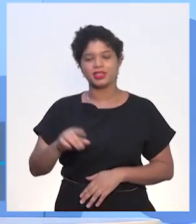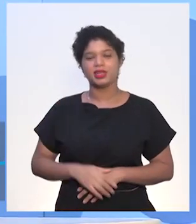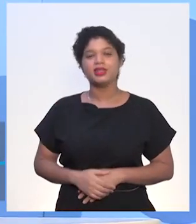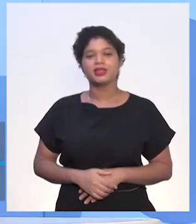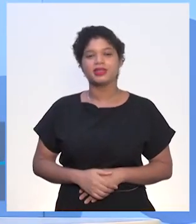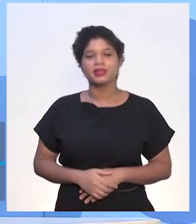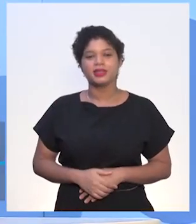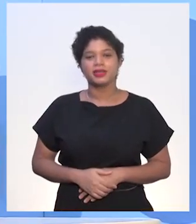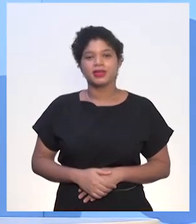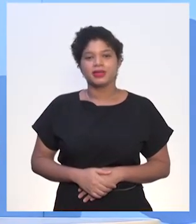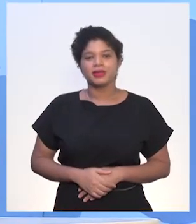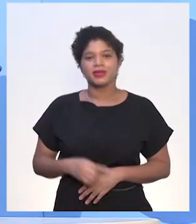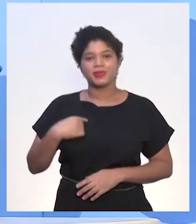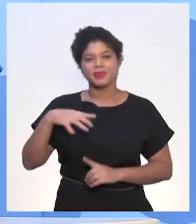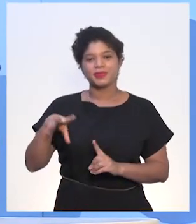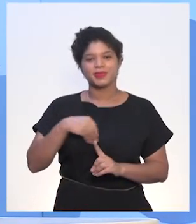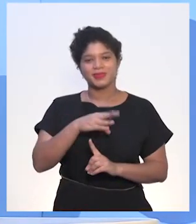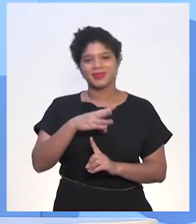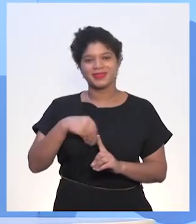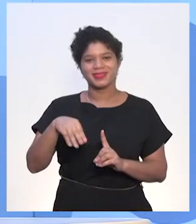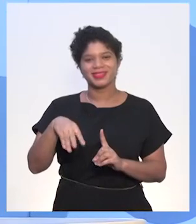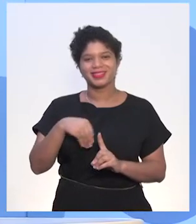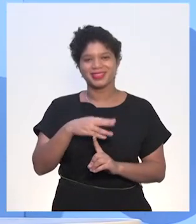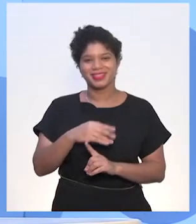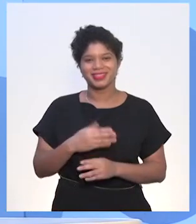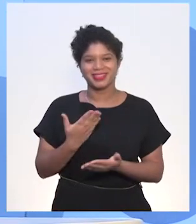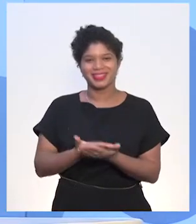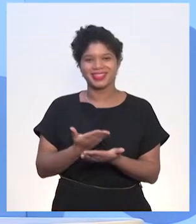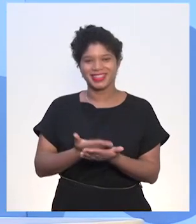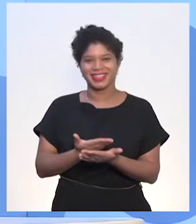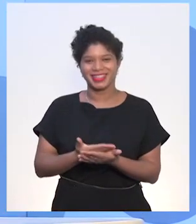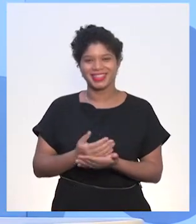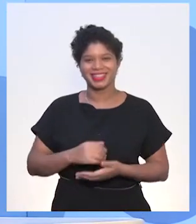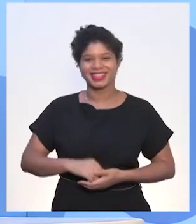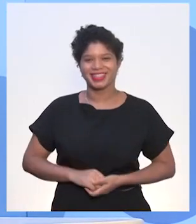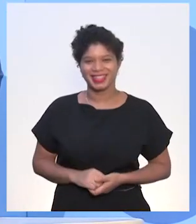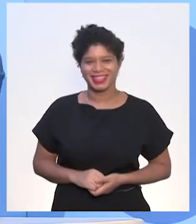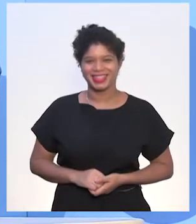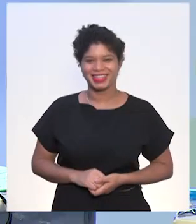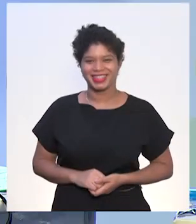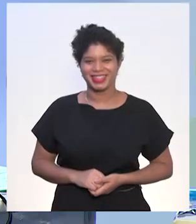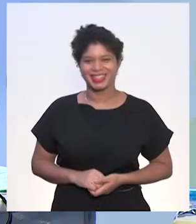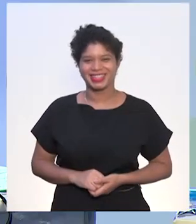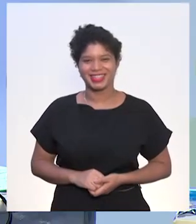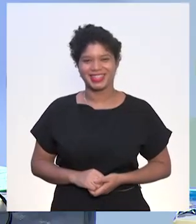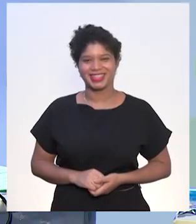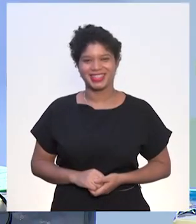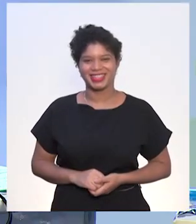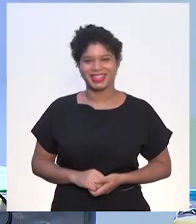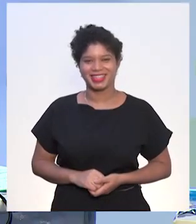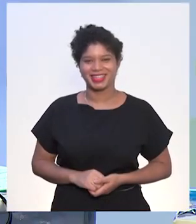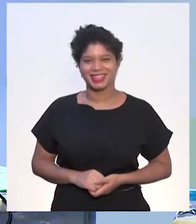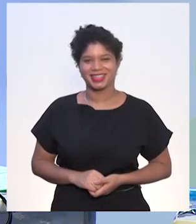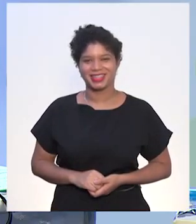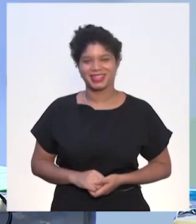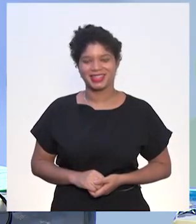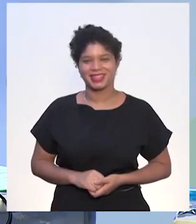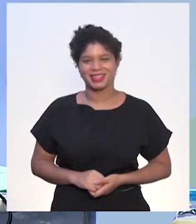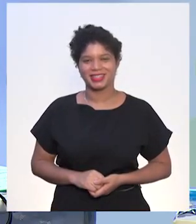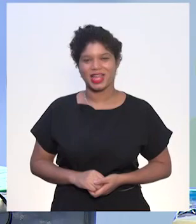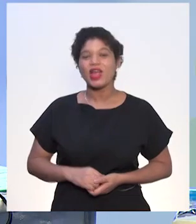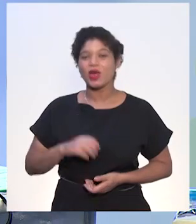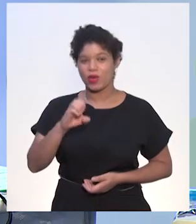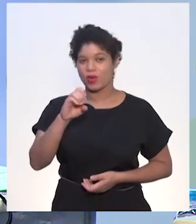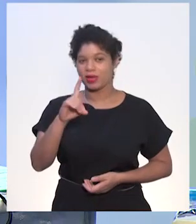aula hoje. Everything that you say, I'll tell João. Tudo que vocês falarem, falei para o João. That's it. Okay. O Ed vai me contar tudo